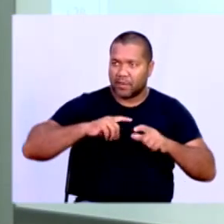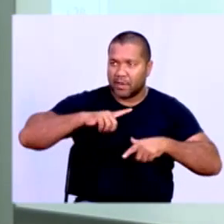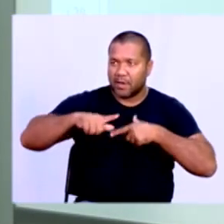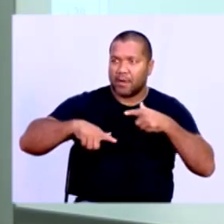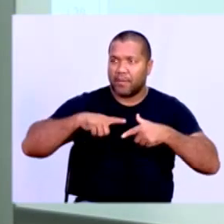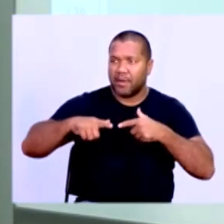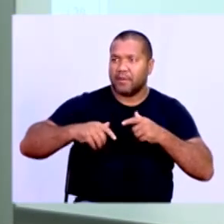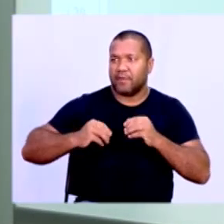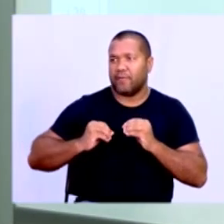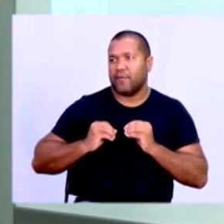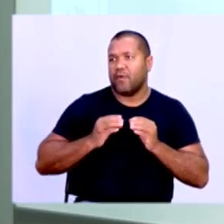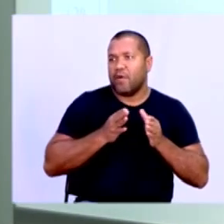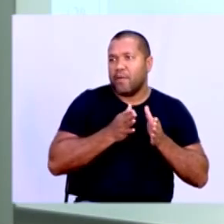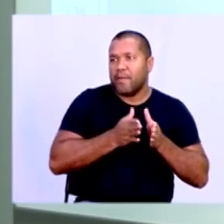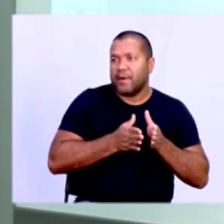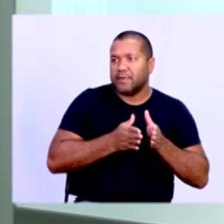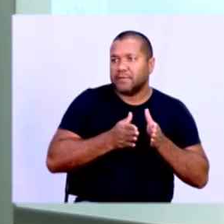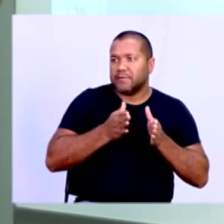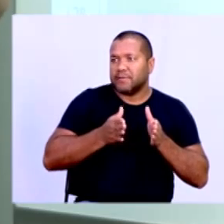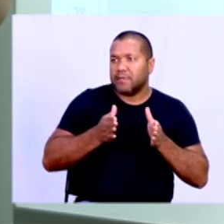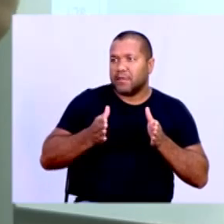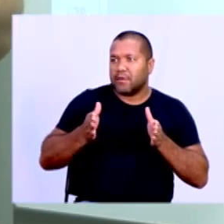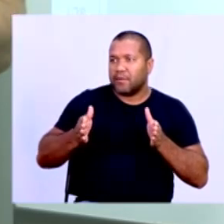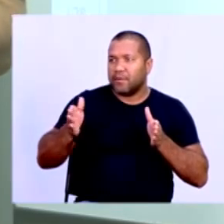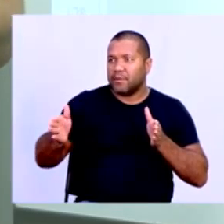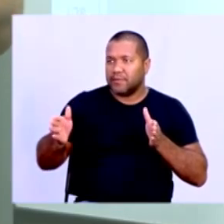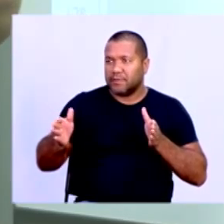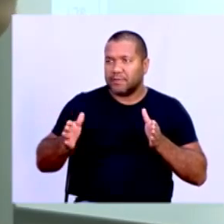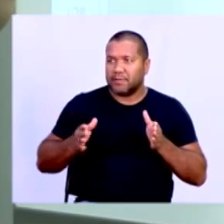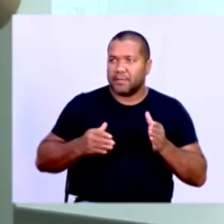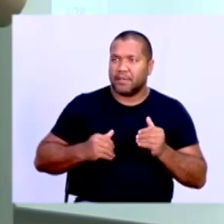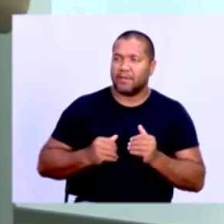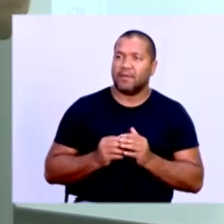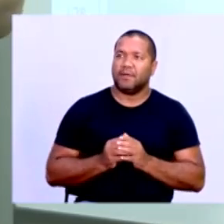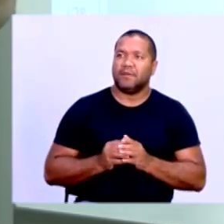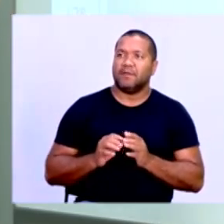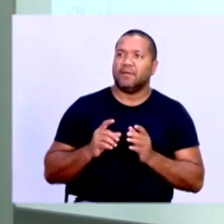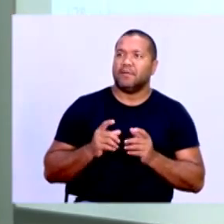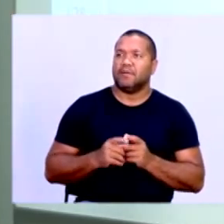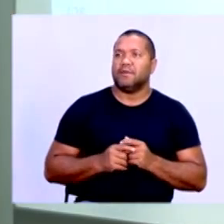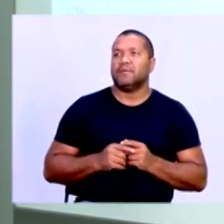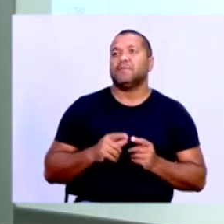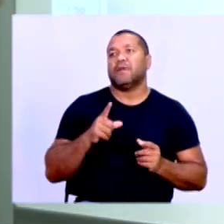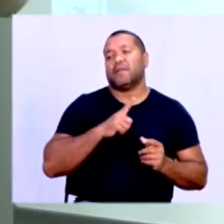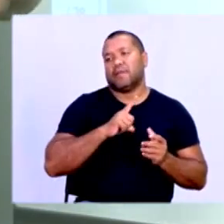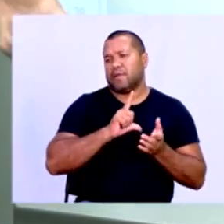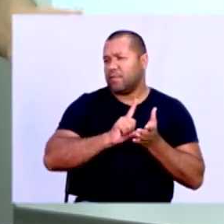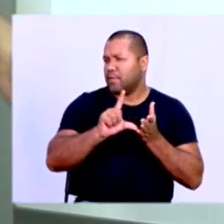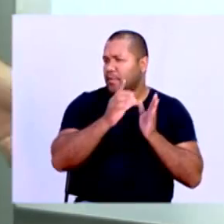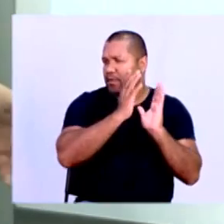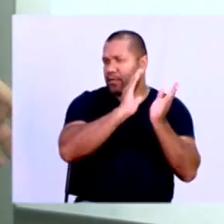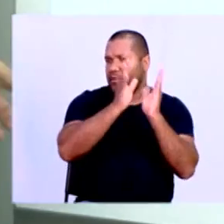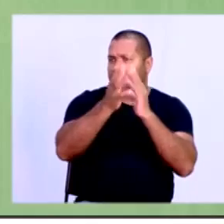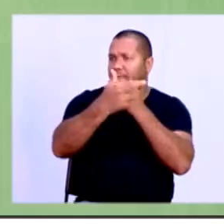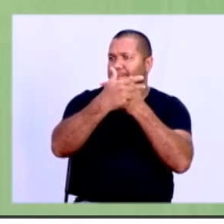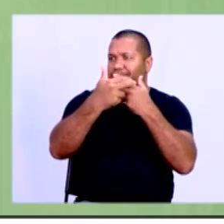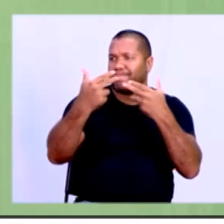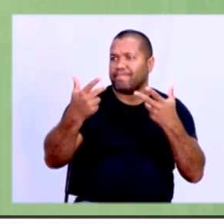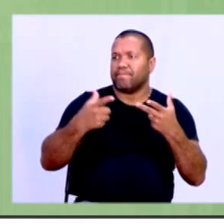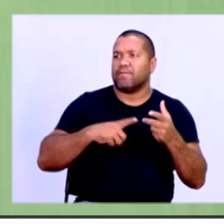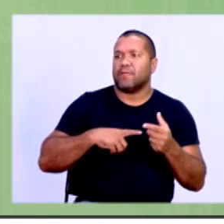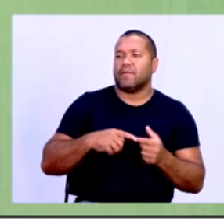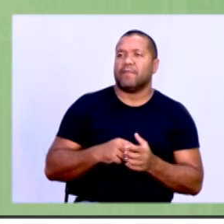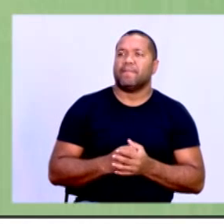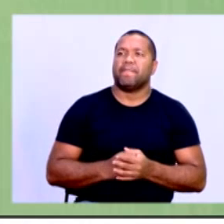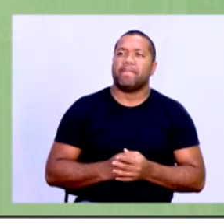projeto, essa estrutura definida com ferramentas para isso e bibliotecas, e aí eu vou dar a ideia de um framework para